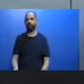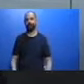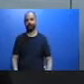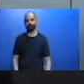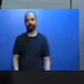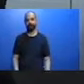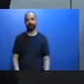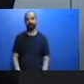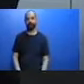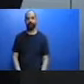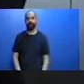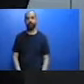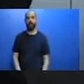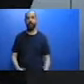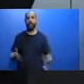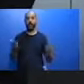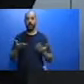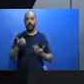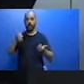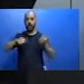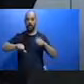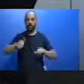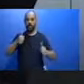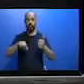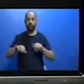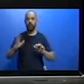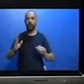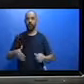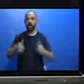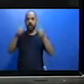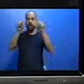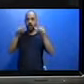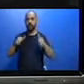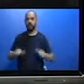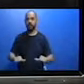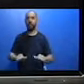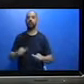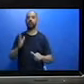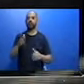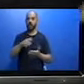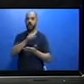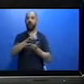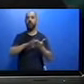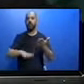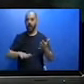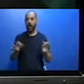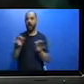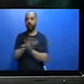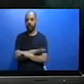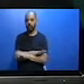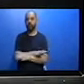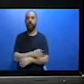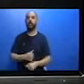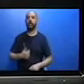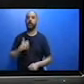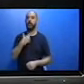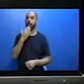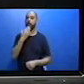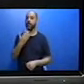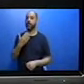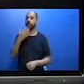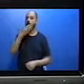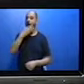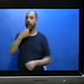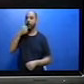e agora analisamos todos os cartazes fizemos as atividades eu vou fazer um pedido aos pais